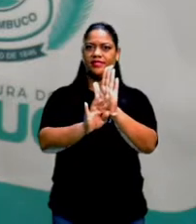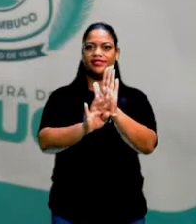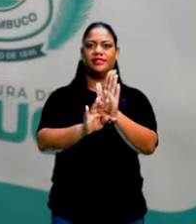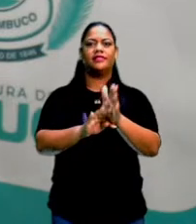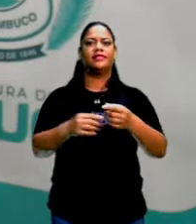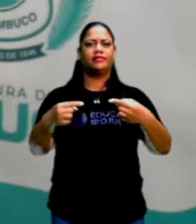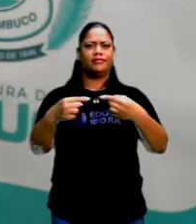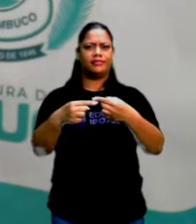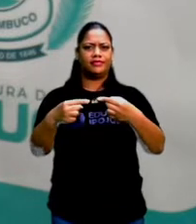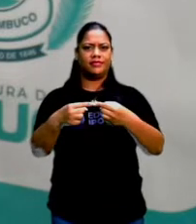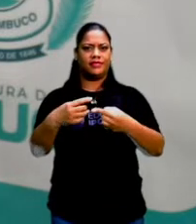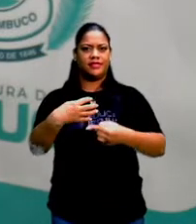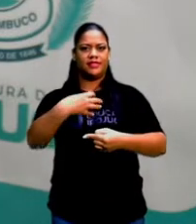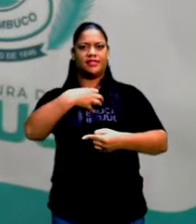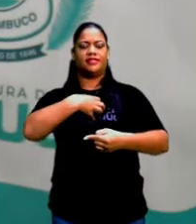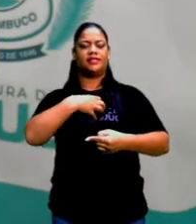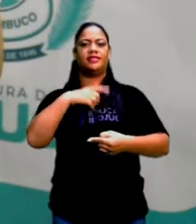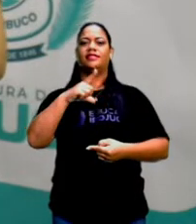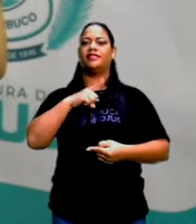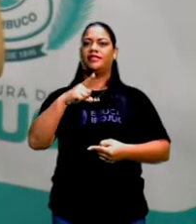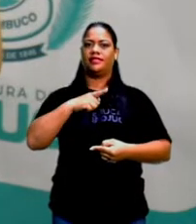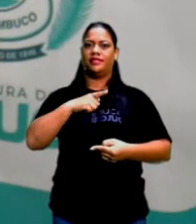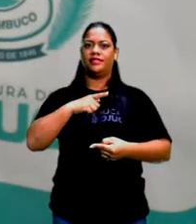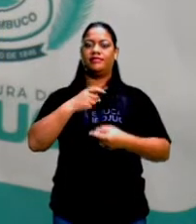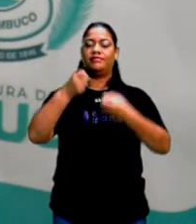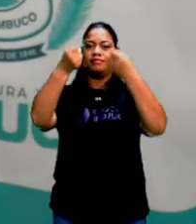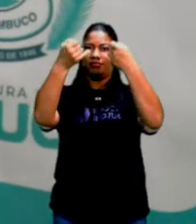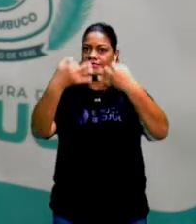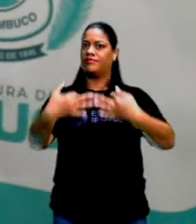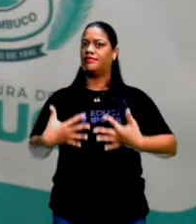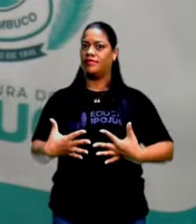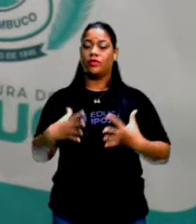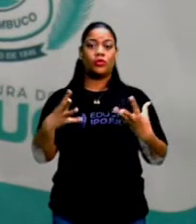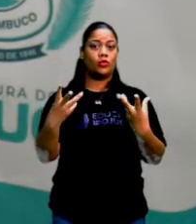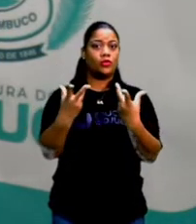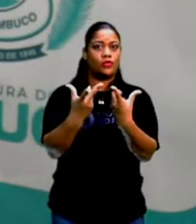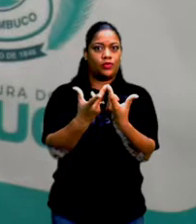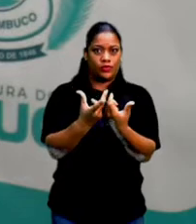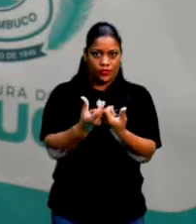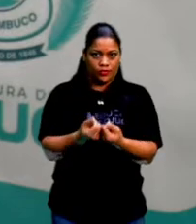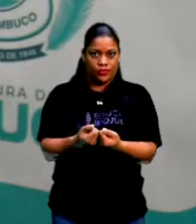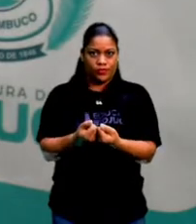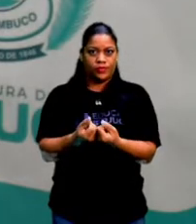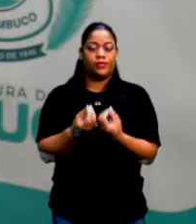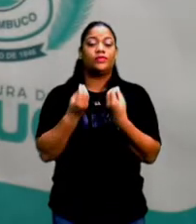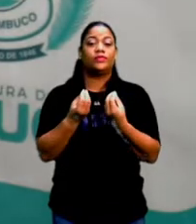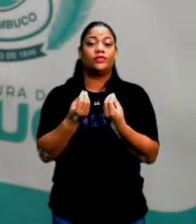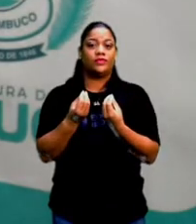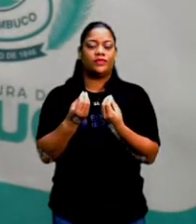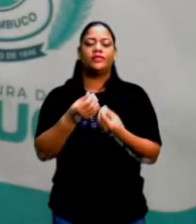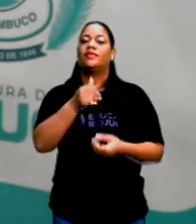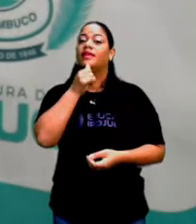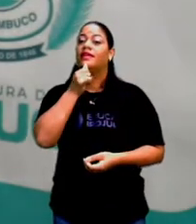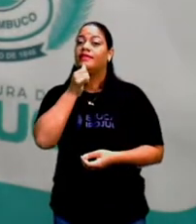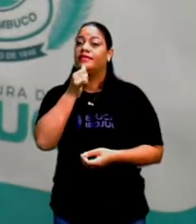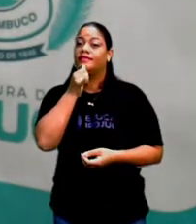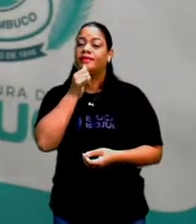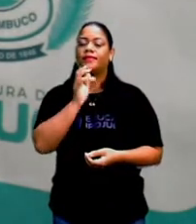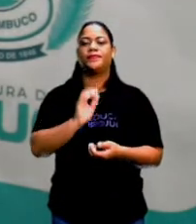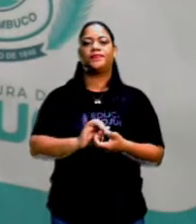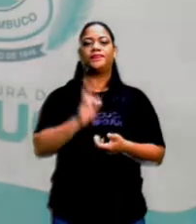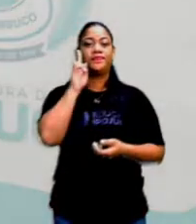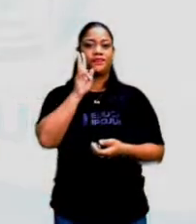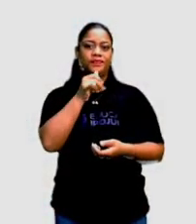diretamente relacionada ao sentido que se pretende expressar, certo? Tudo depende, gente, da intencionalidade. Exemplo. Vejam aí